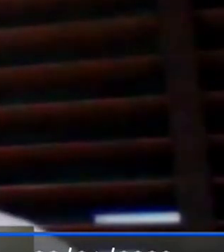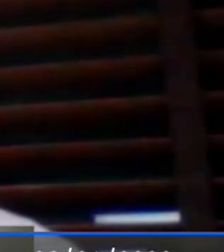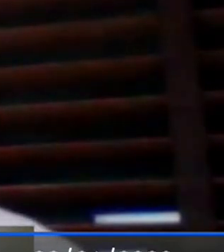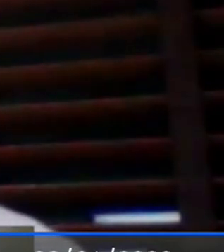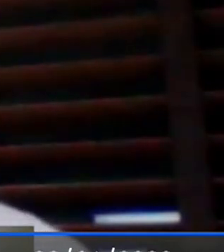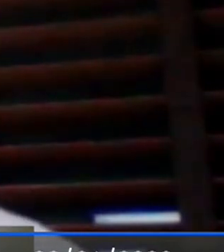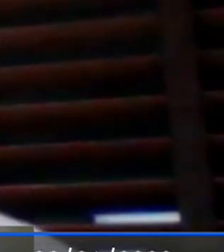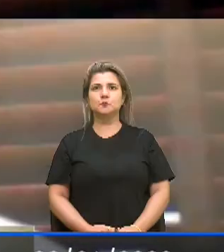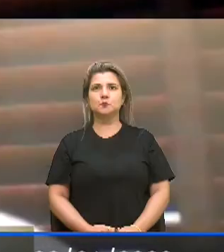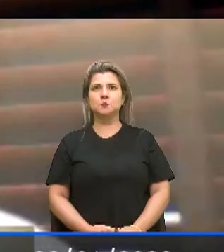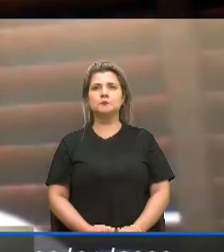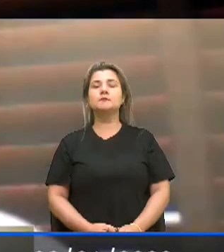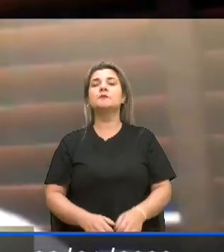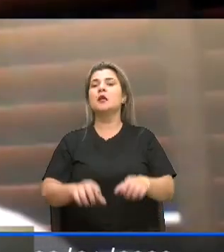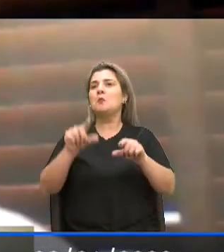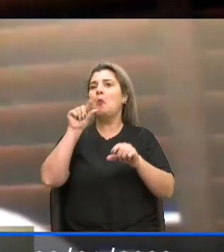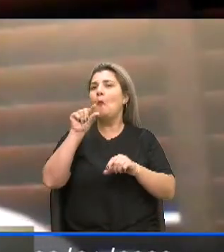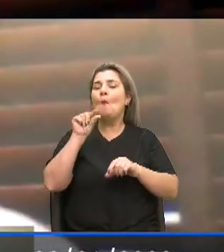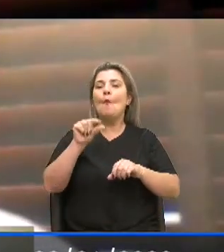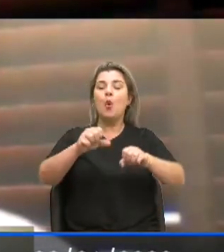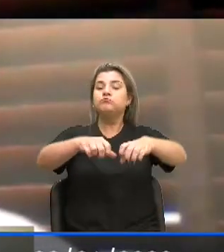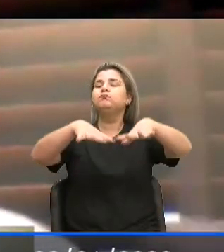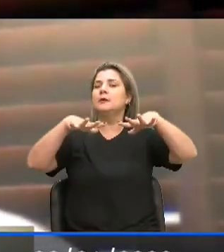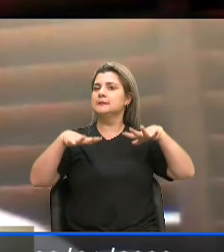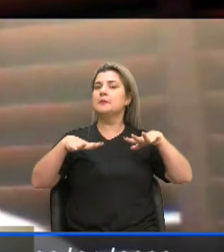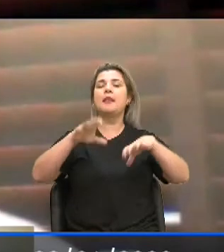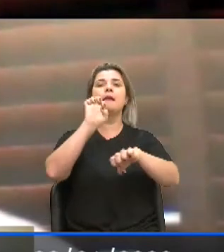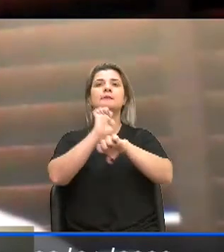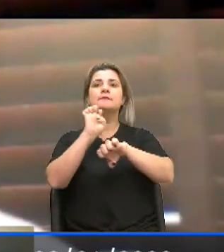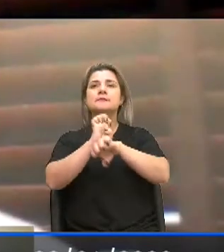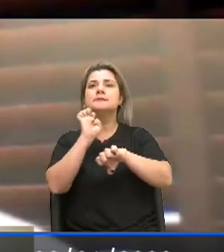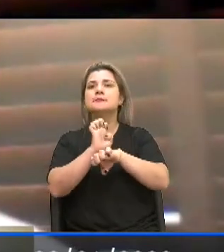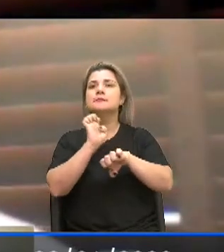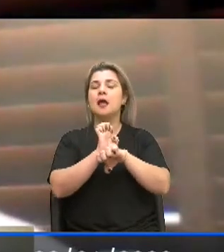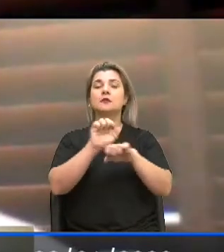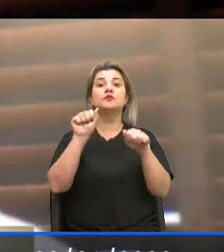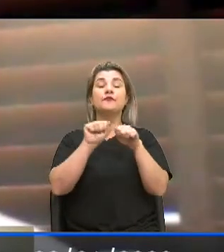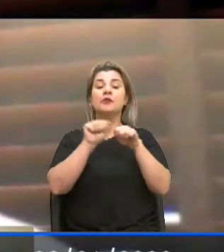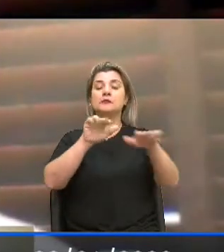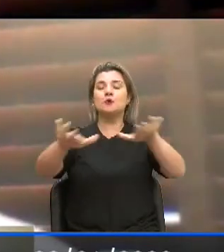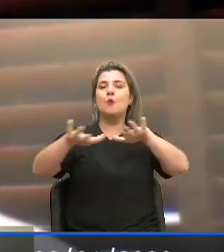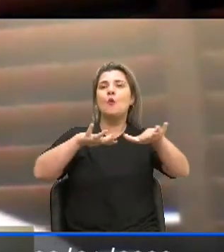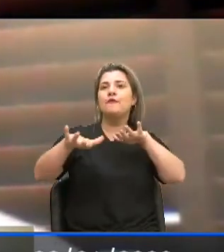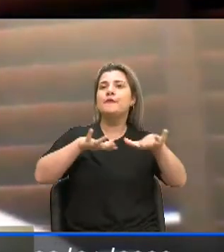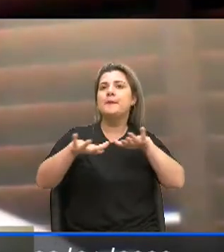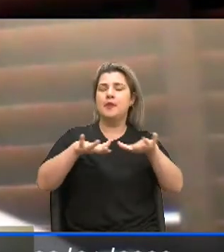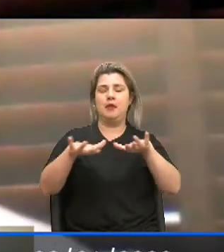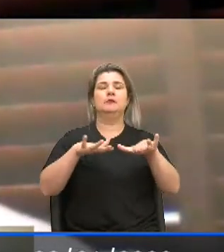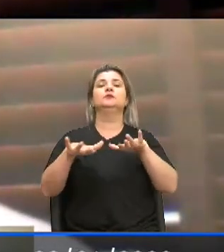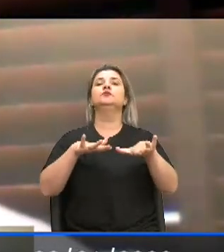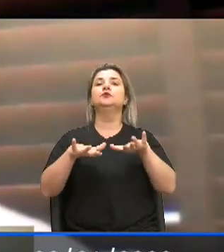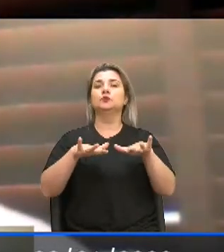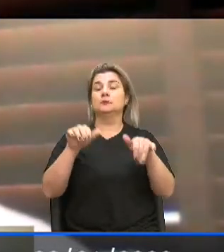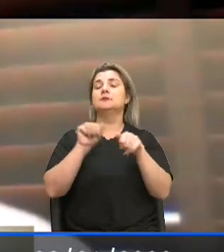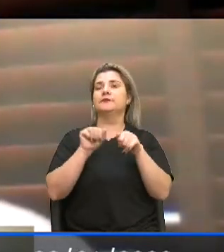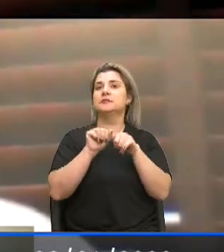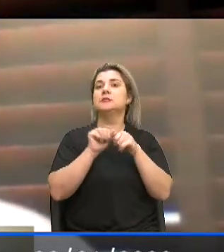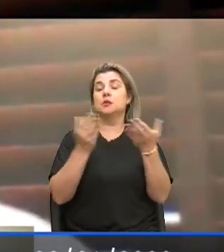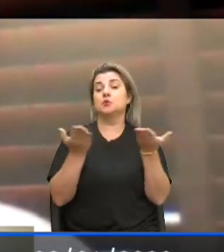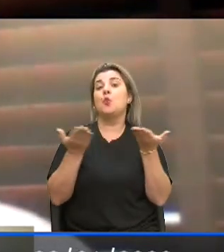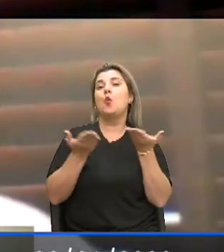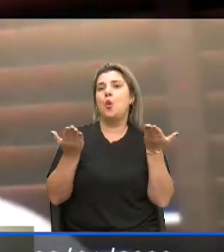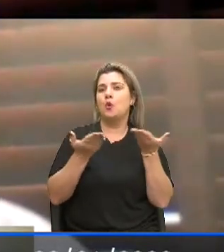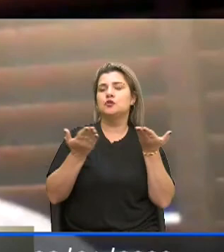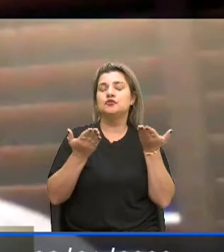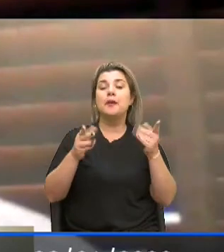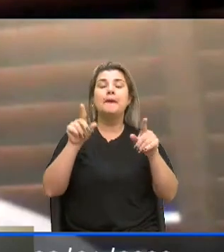esse movimento que o senhor faz, de ouvir todos, estar aberto para fazer reuniões permanentes, congregando todas as forças do Estado para manter